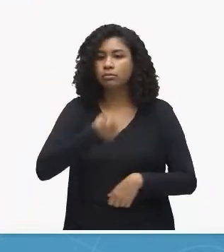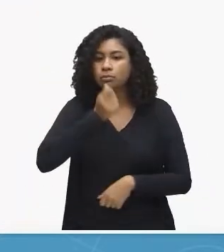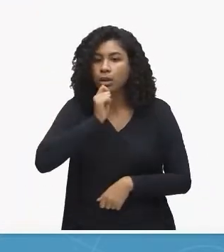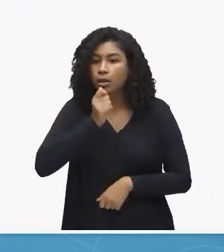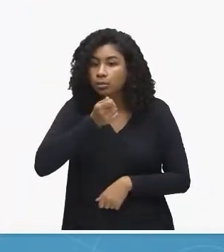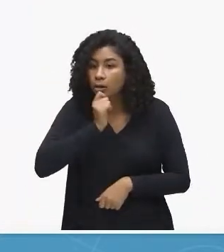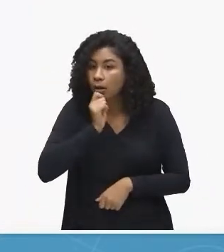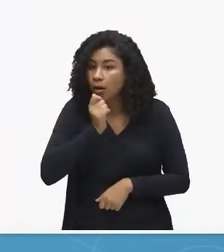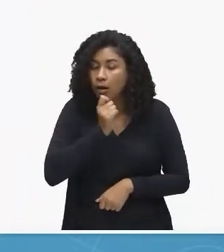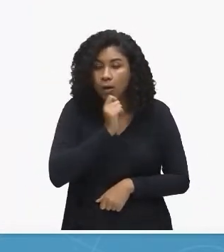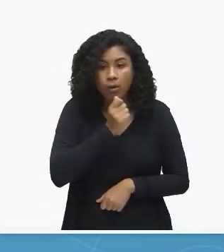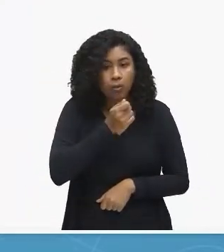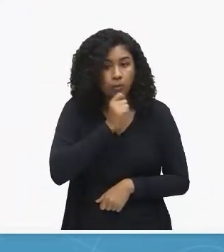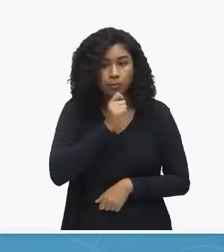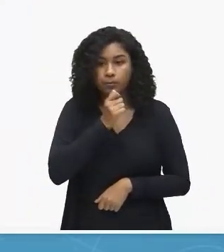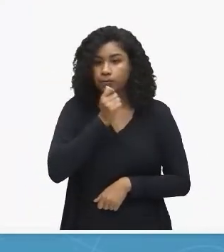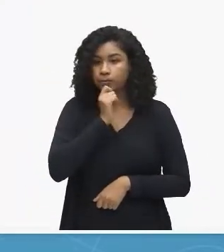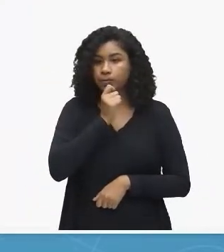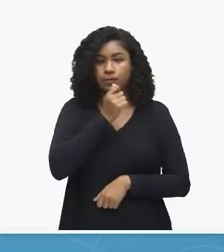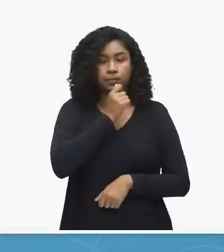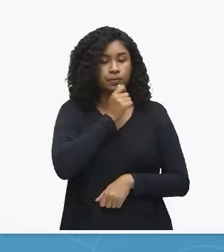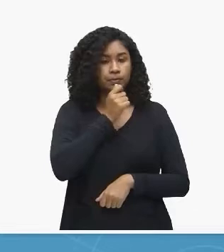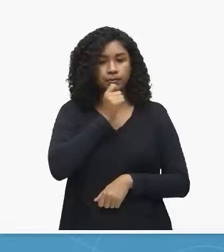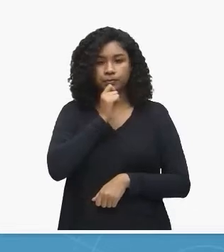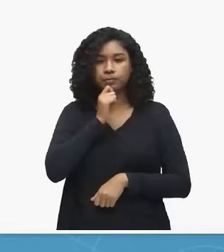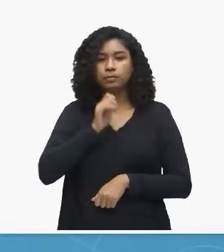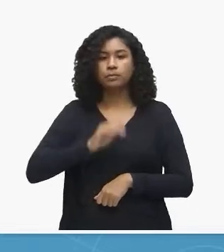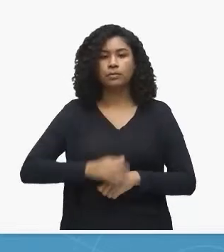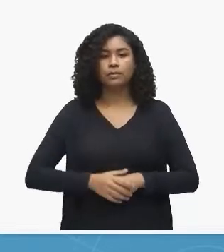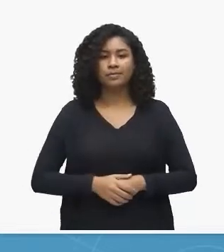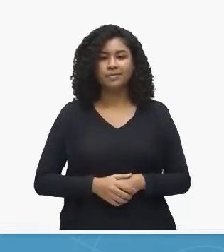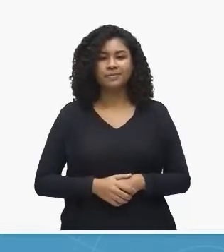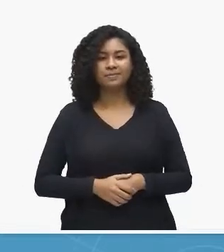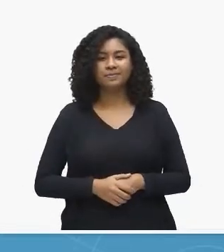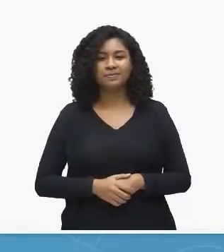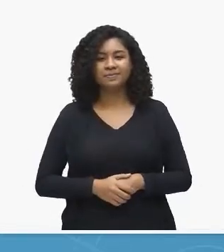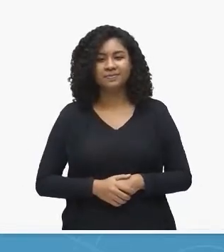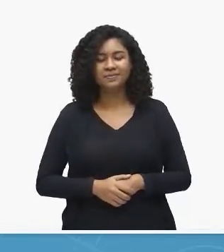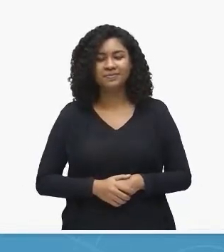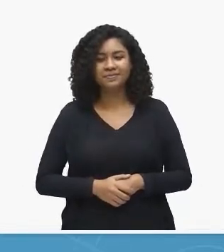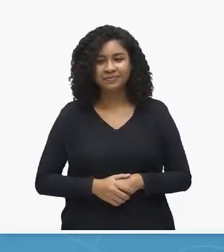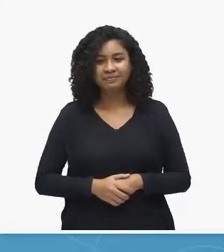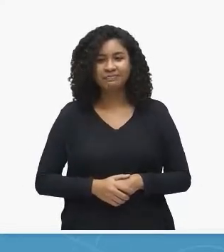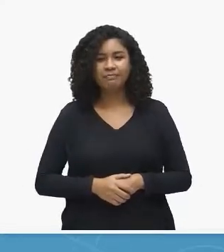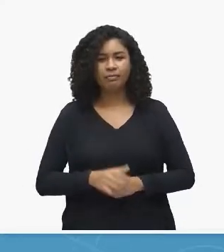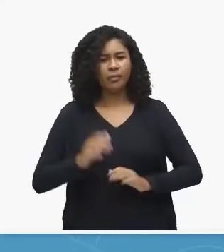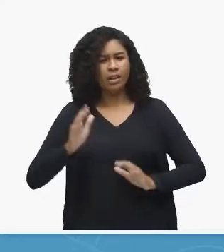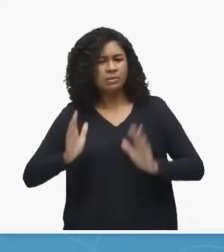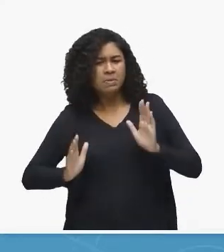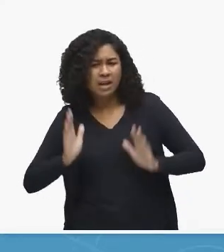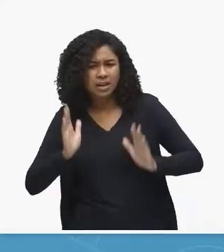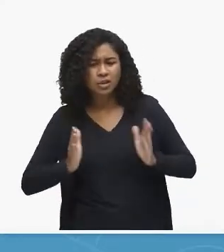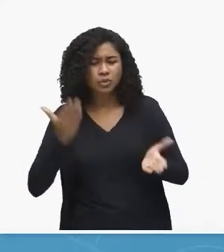né? Esse período de formação dessas rivalidades, esse período na qual as